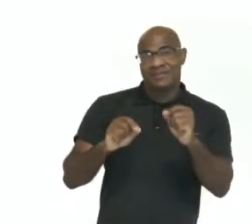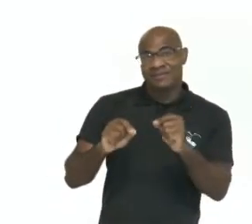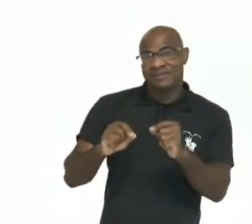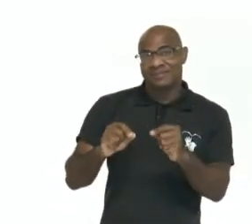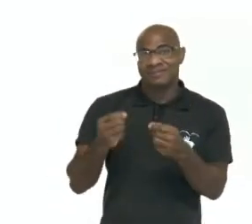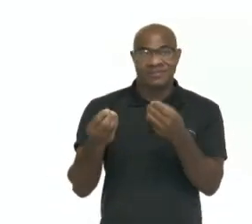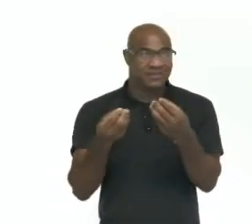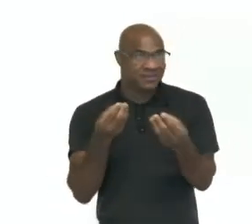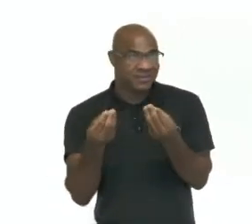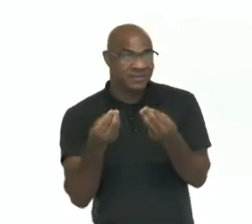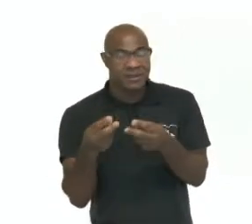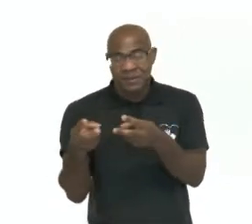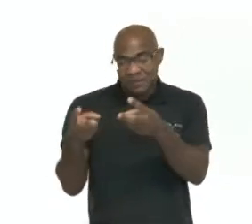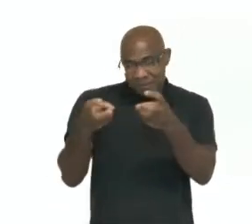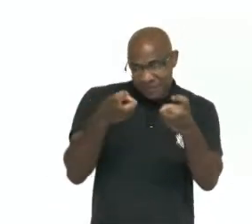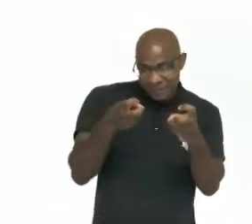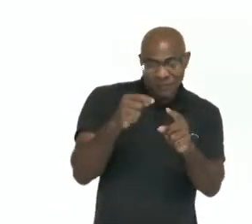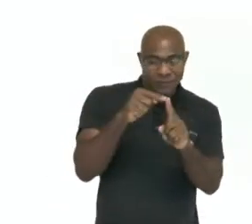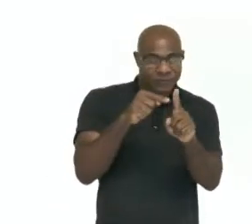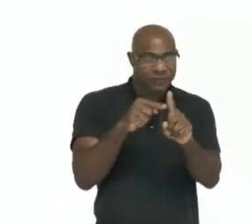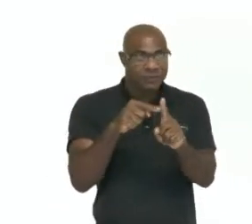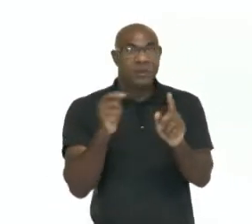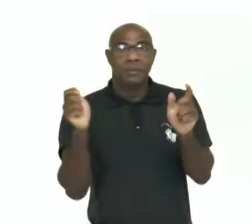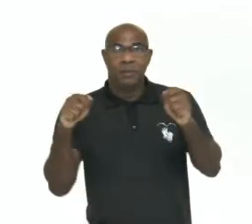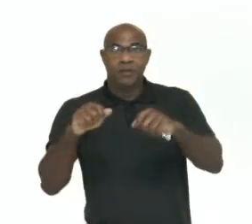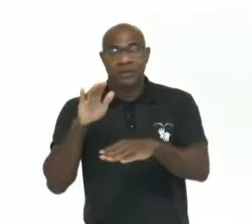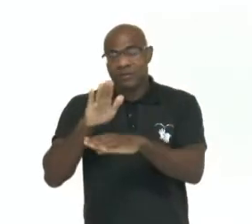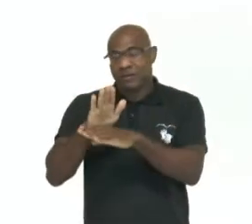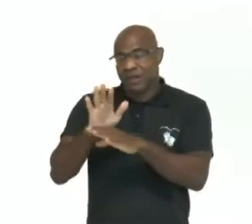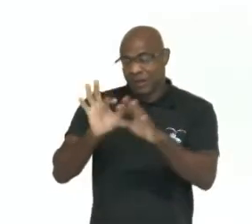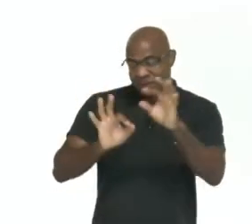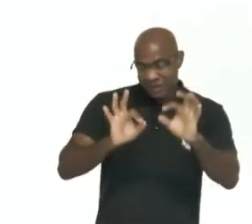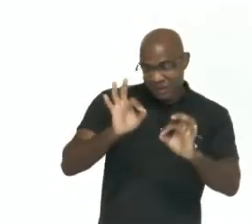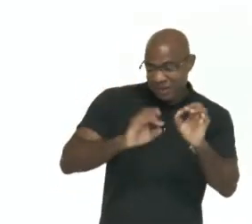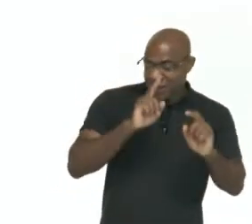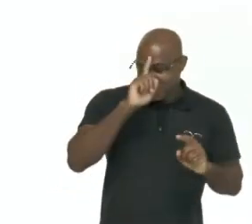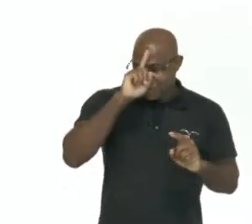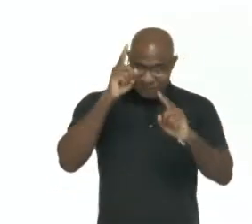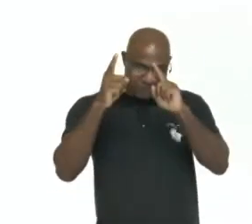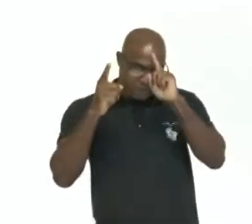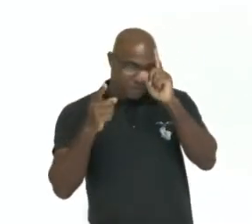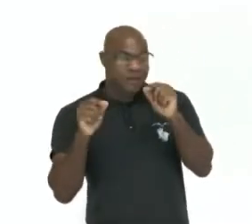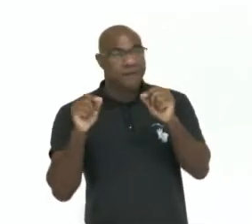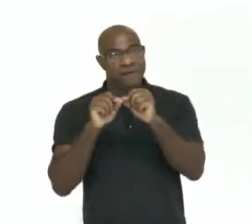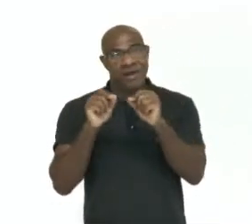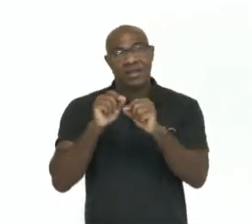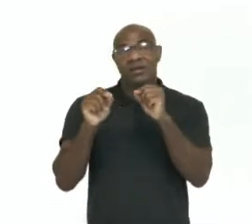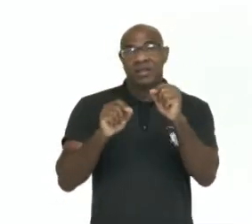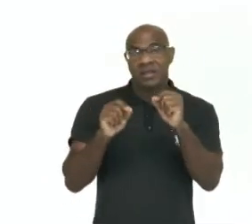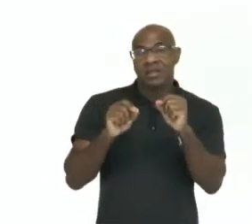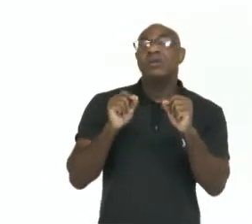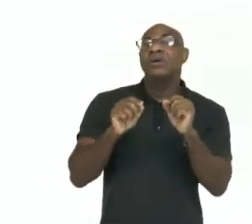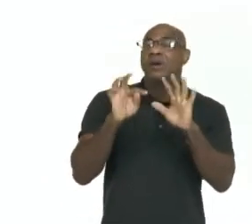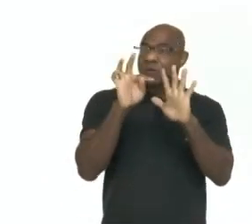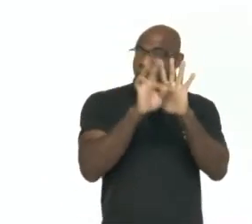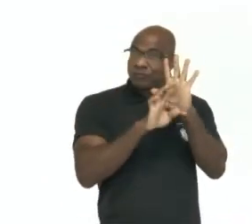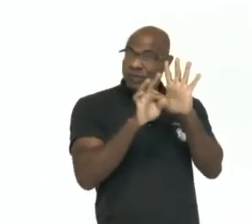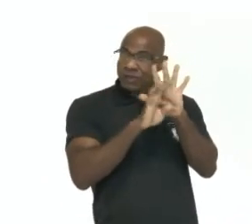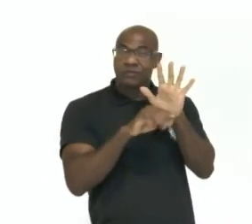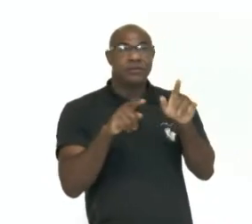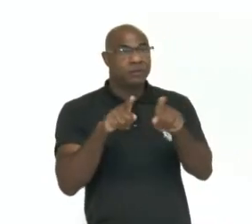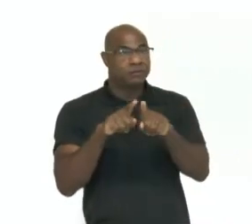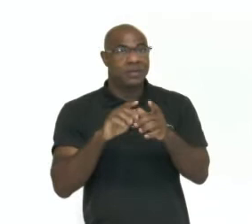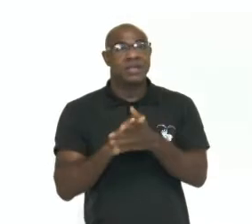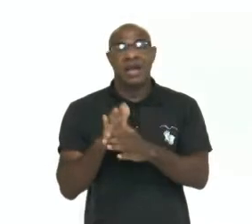coerência. Vamos verificar alguns tipos deles, que podem ajudar na organização das ideias, para a construção global de um texto, Então, a